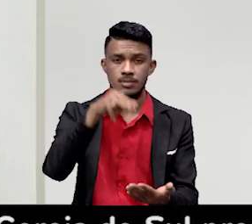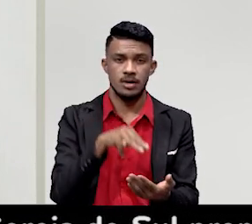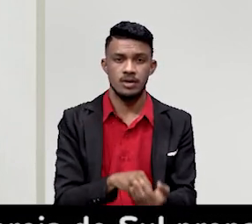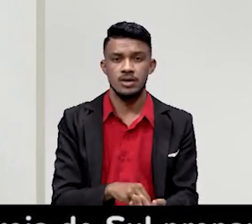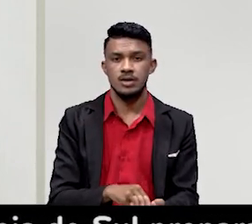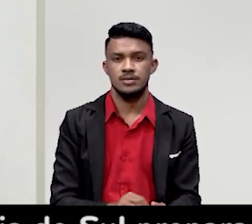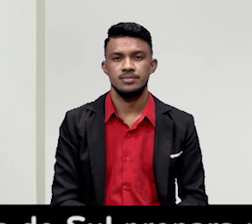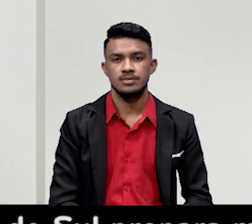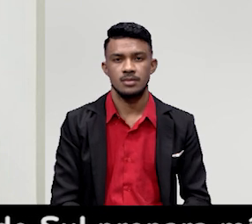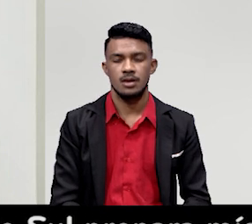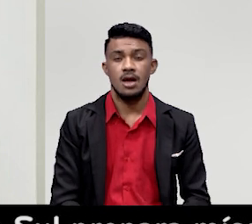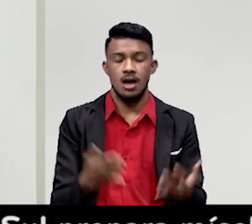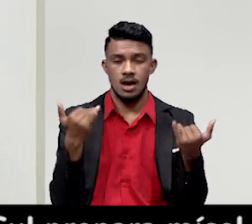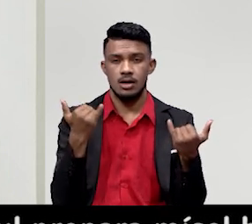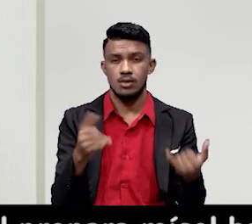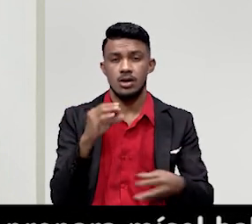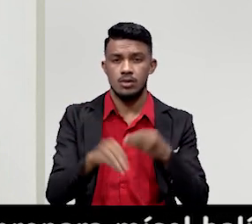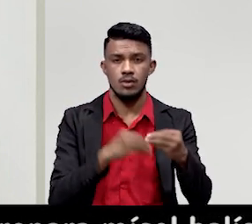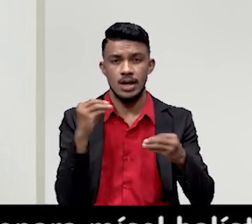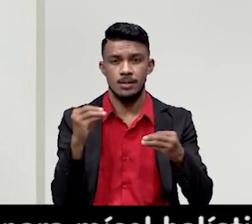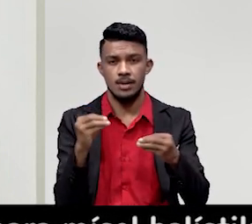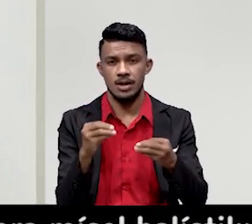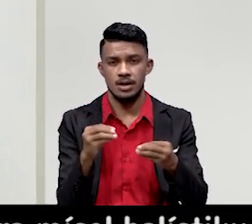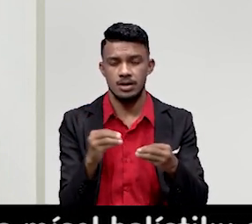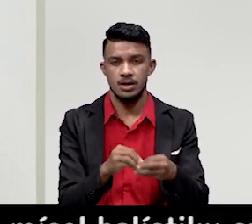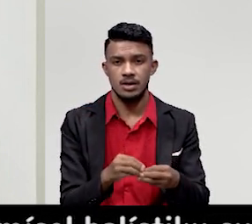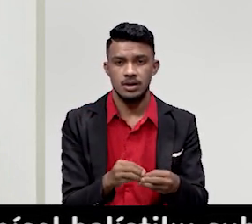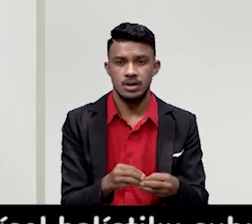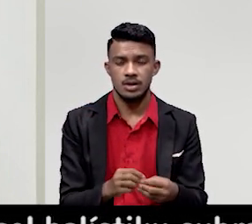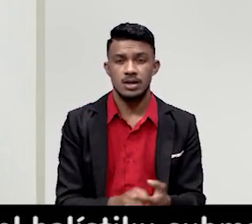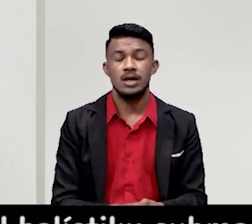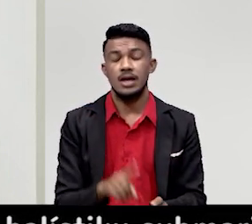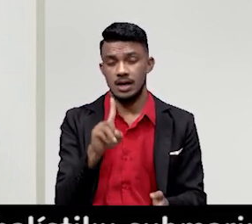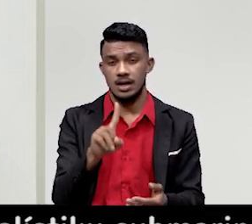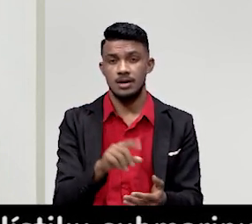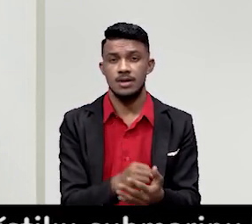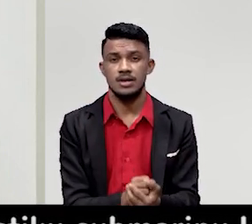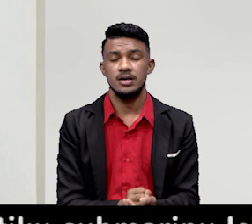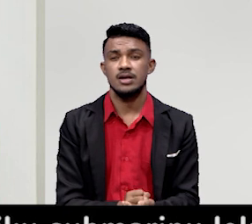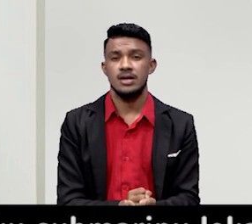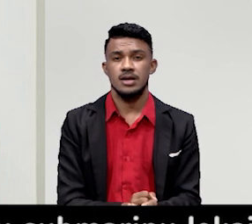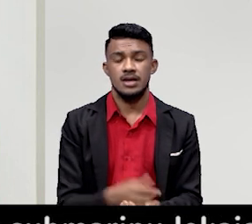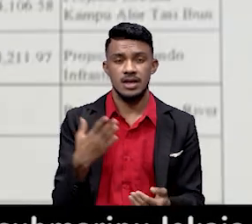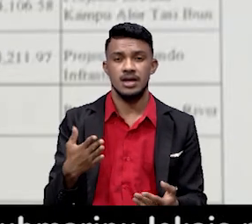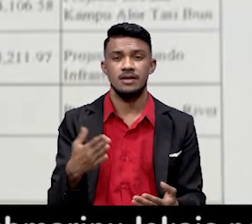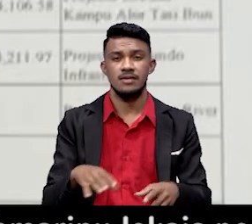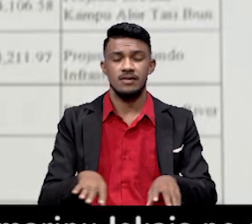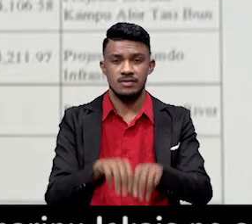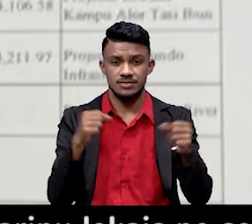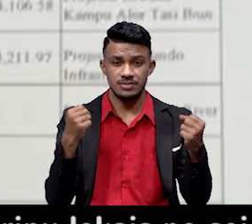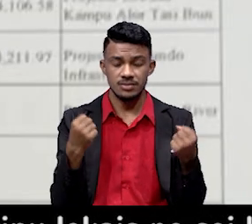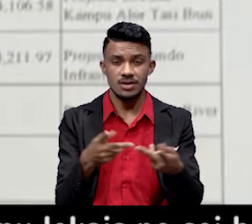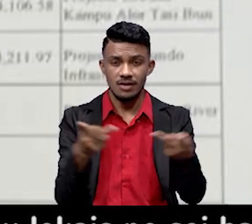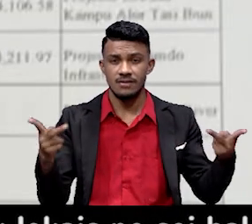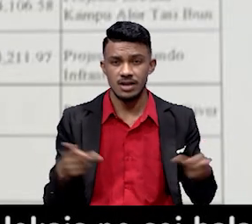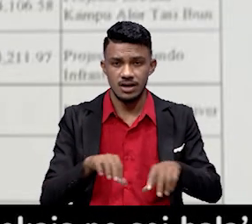314,106,58 centavos. Agora, quando a portanto, Box Calvert Single IDAB, single cell e a Ilo Clara, a RTK, né,